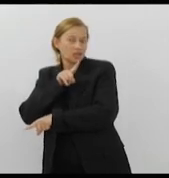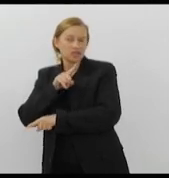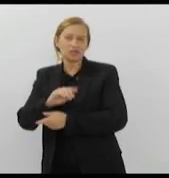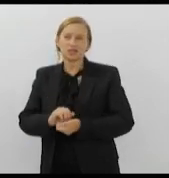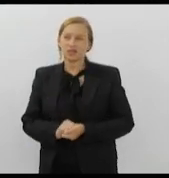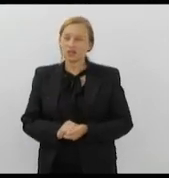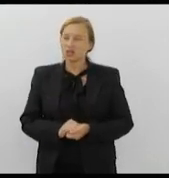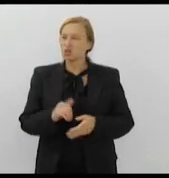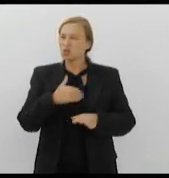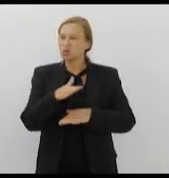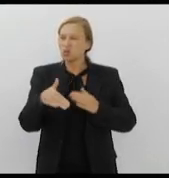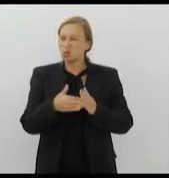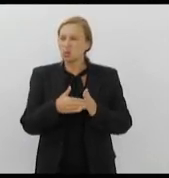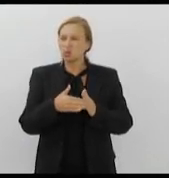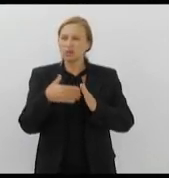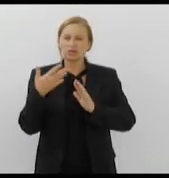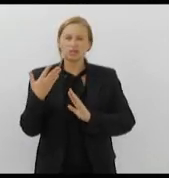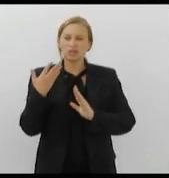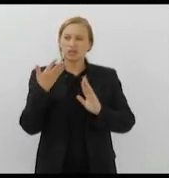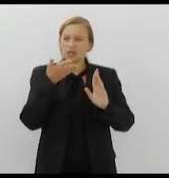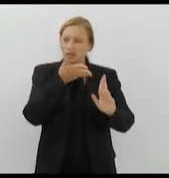as referências